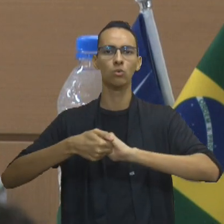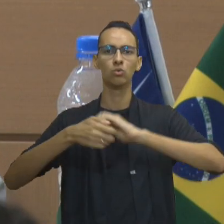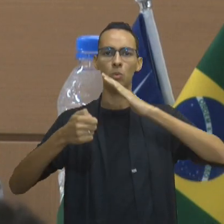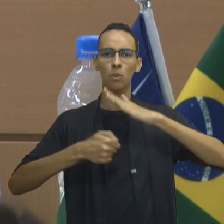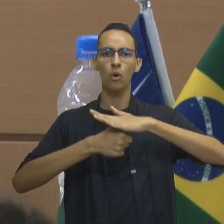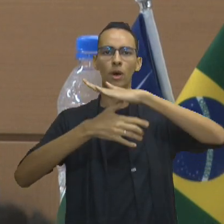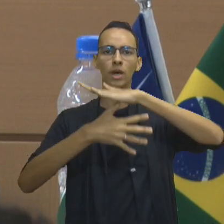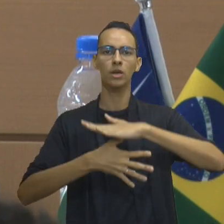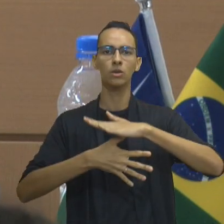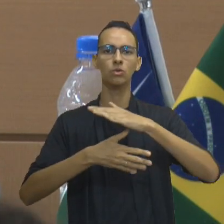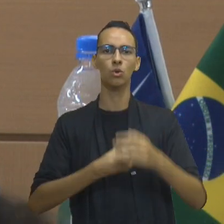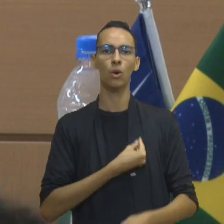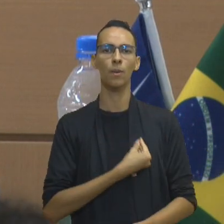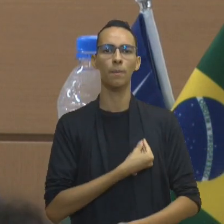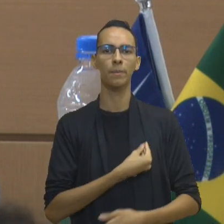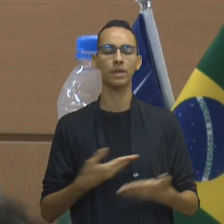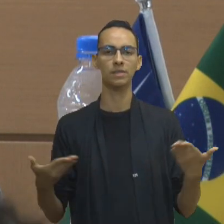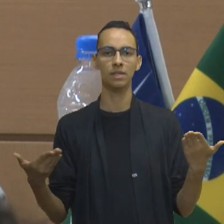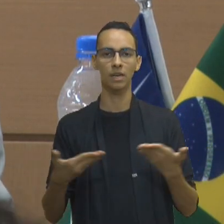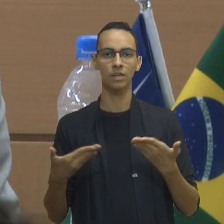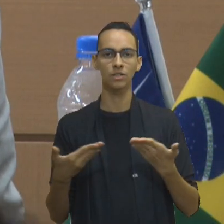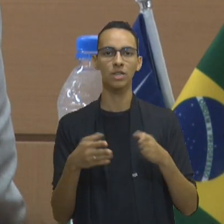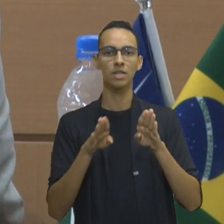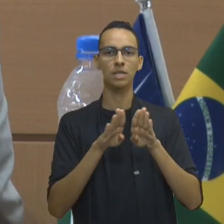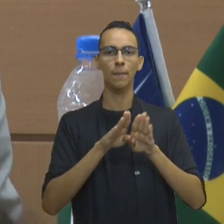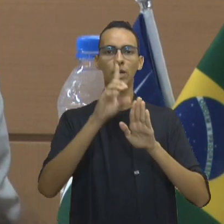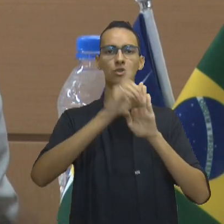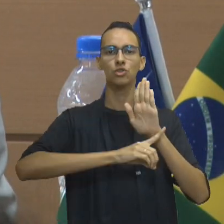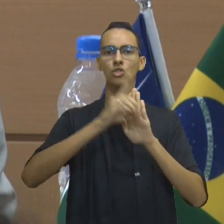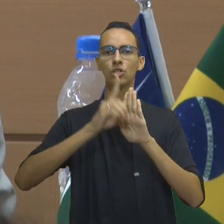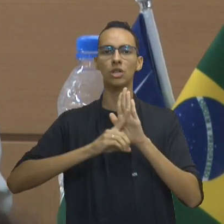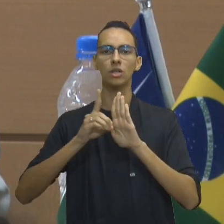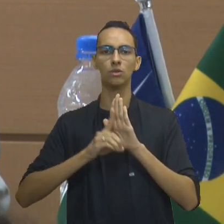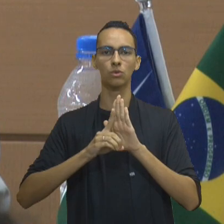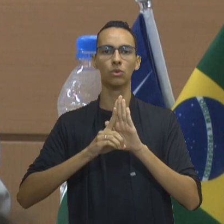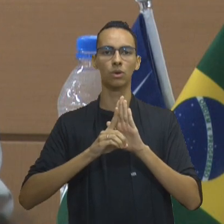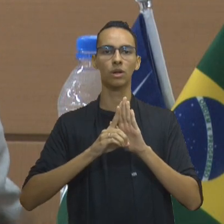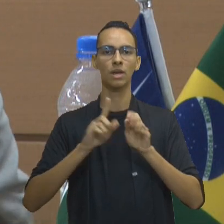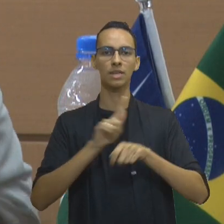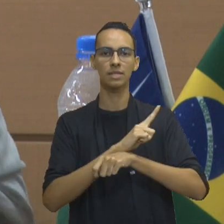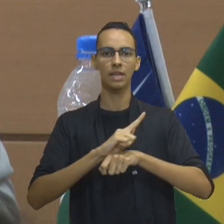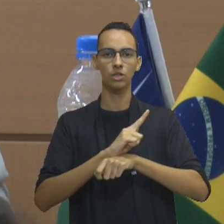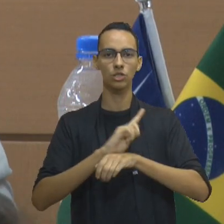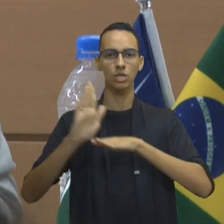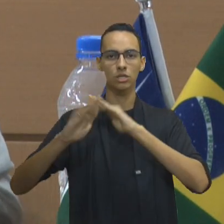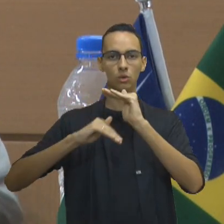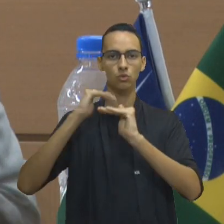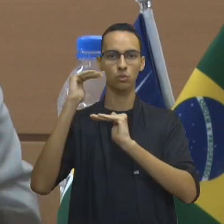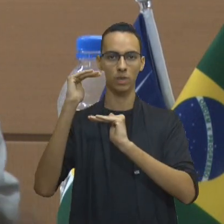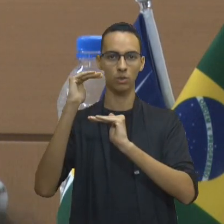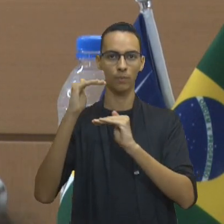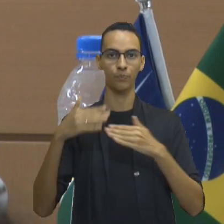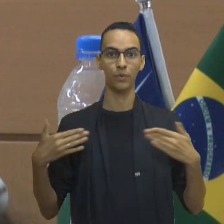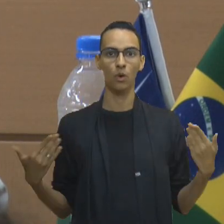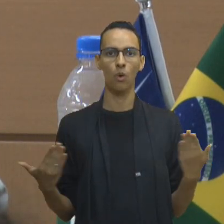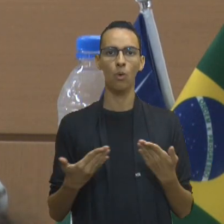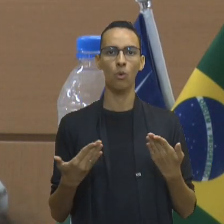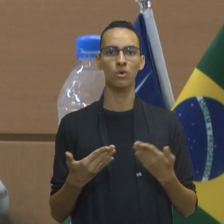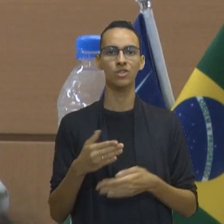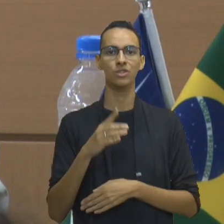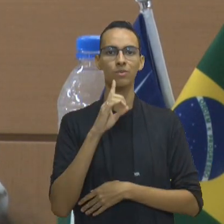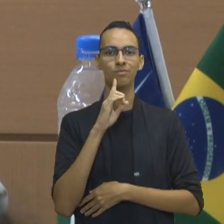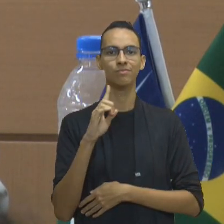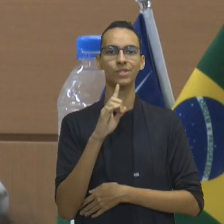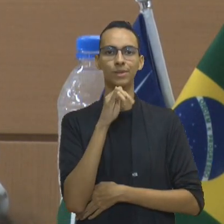presentes, bem como os nossos diretores e diretores da gestão superiores. Hoje é um dia muito